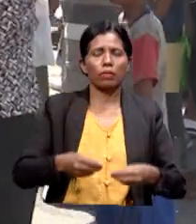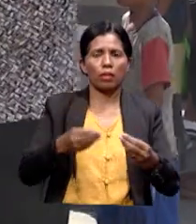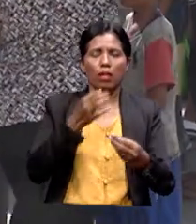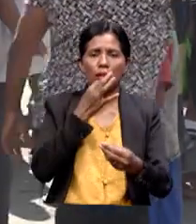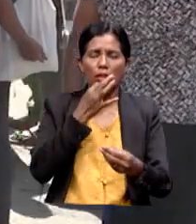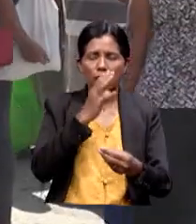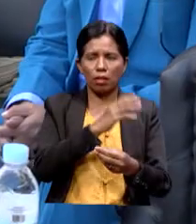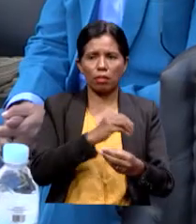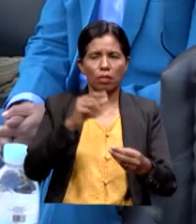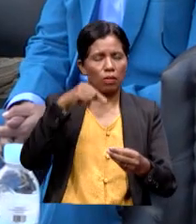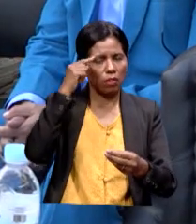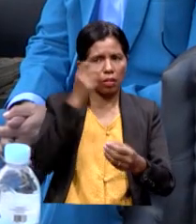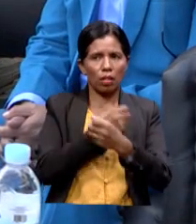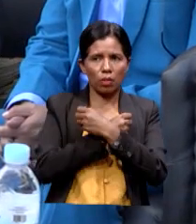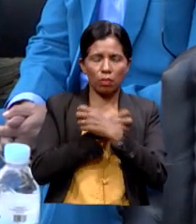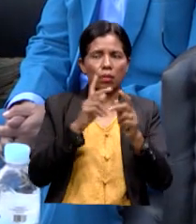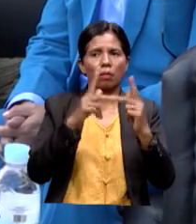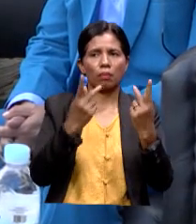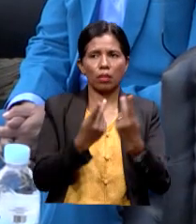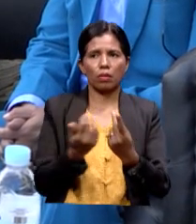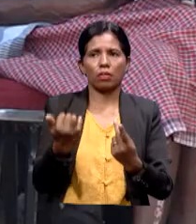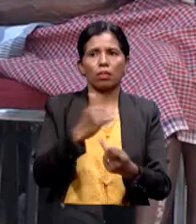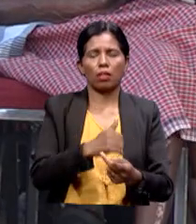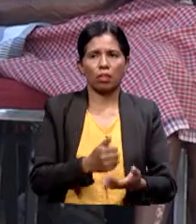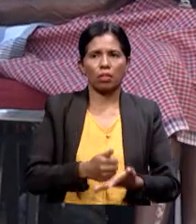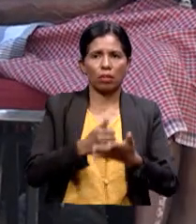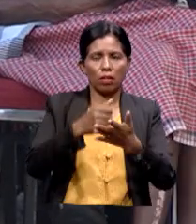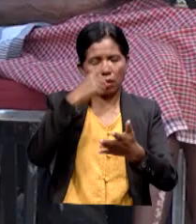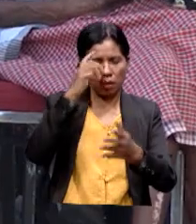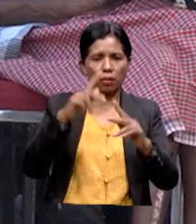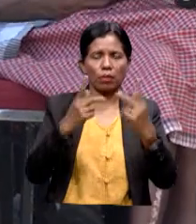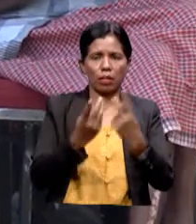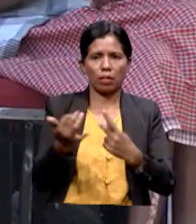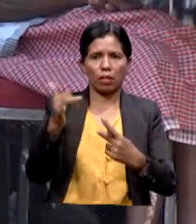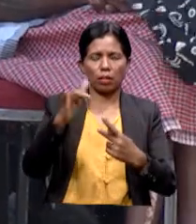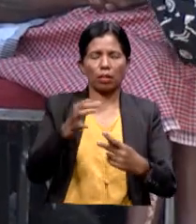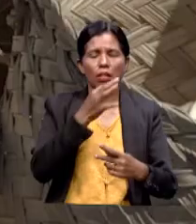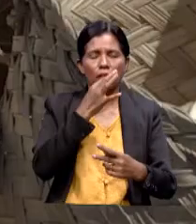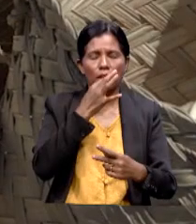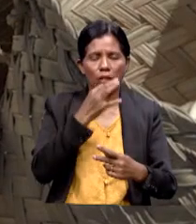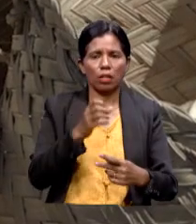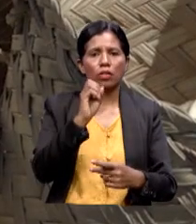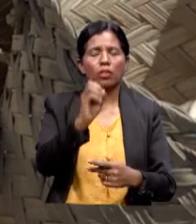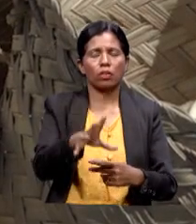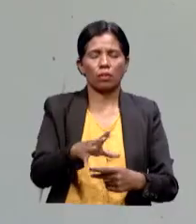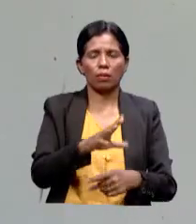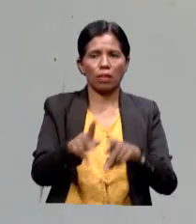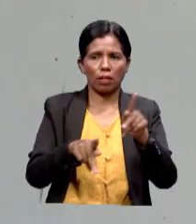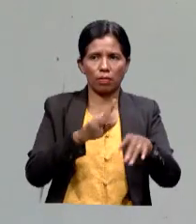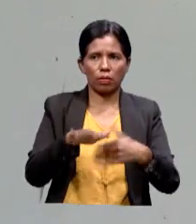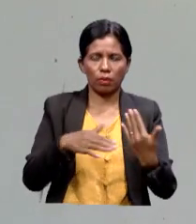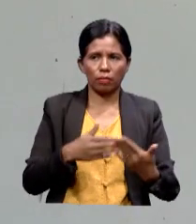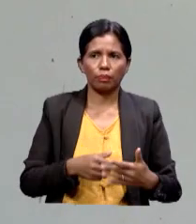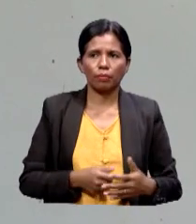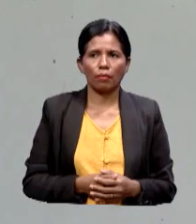Ruacne governo hadomeliu companhia sira duque povo tamba companhia sira makhang ising no seruim ba povo.